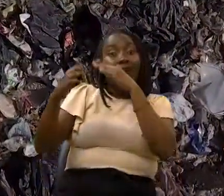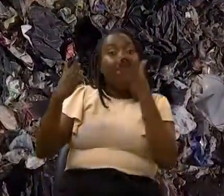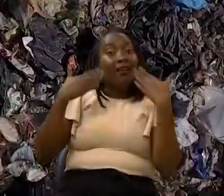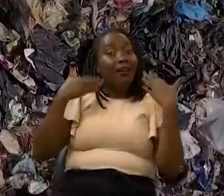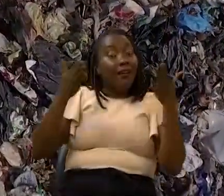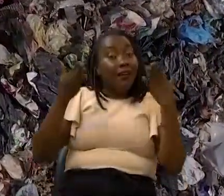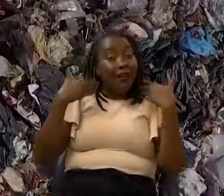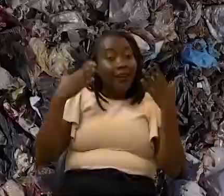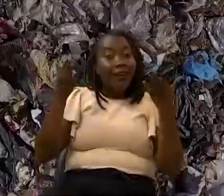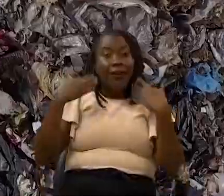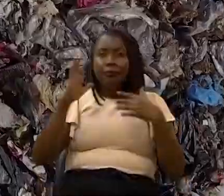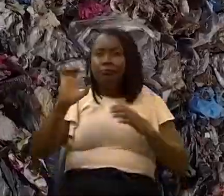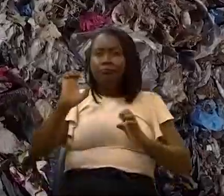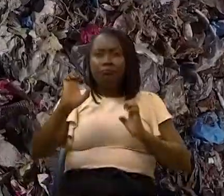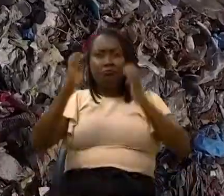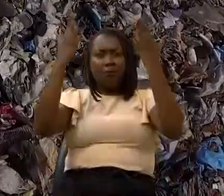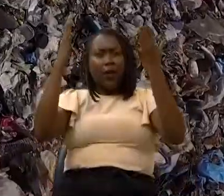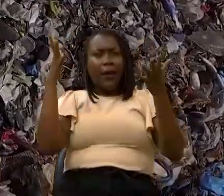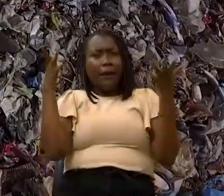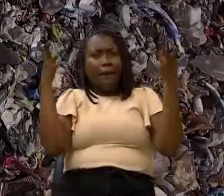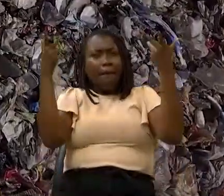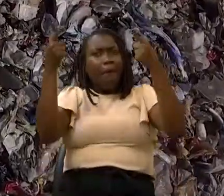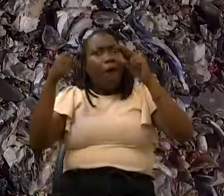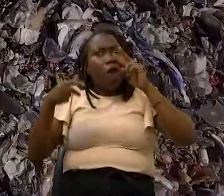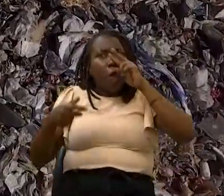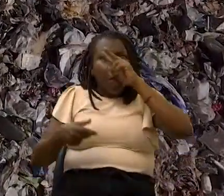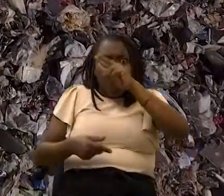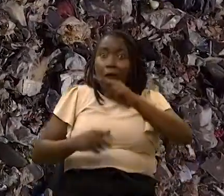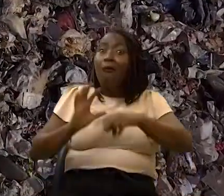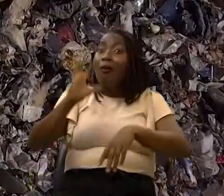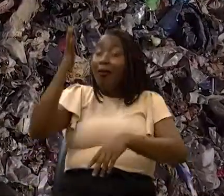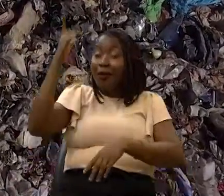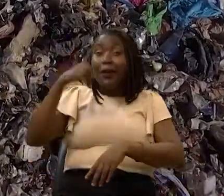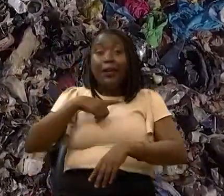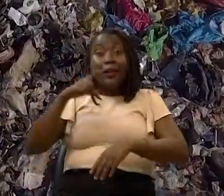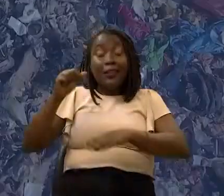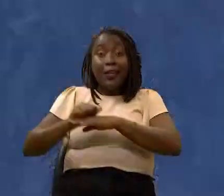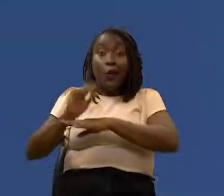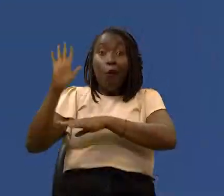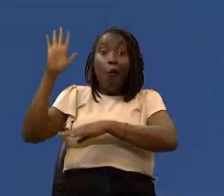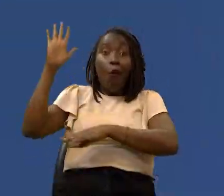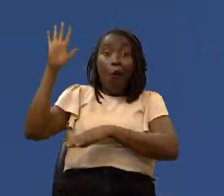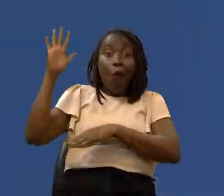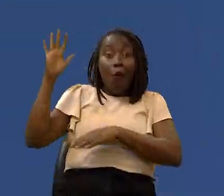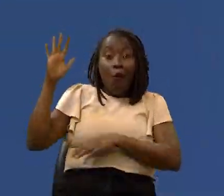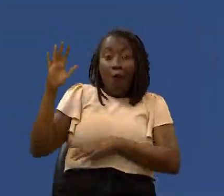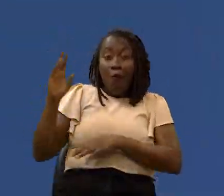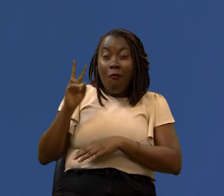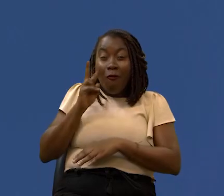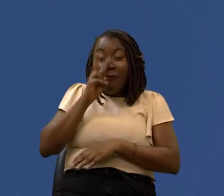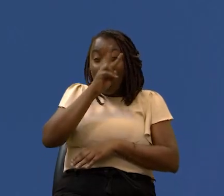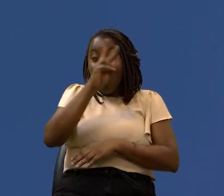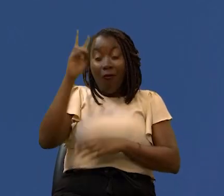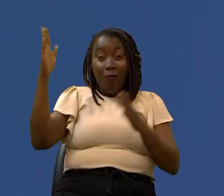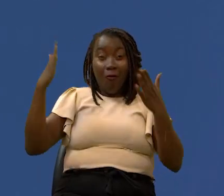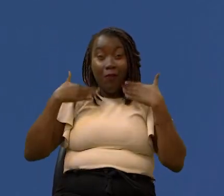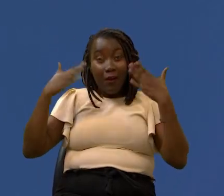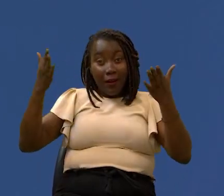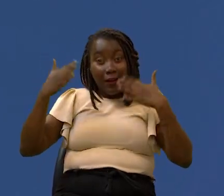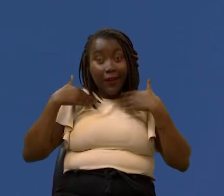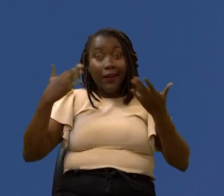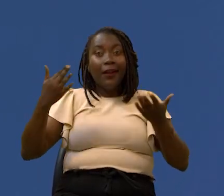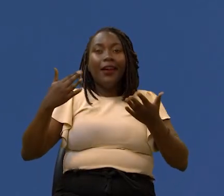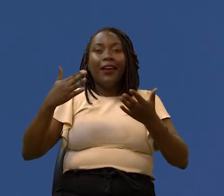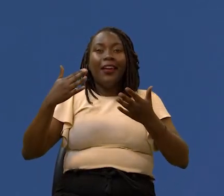os eventos climáticos extremos estão acontecendo. Você tem ondas de calor, como nós vivenciamos